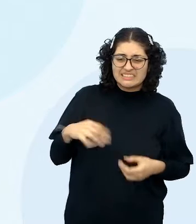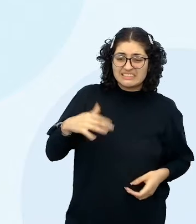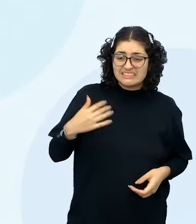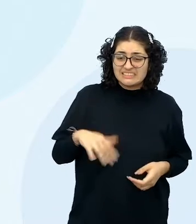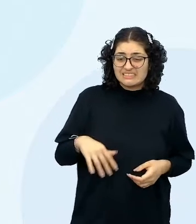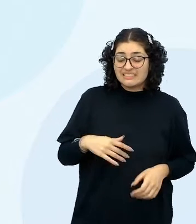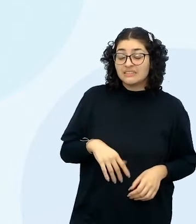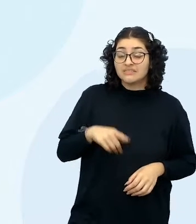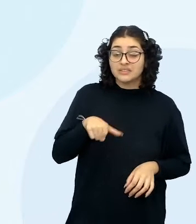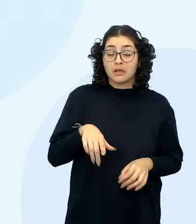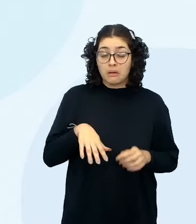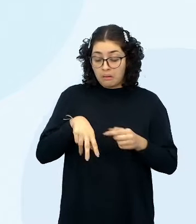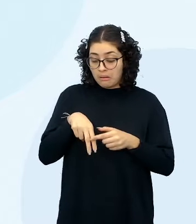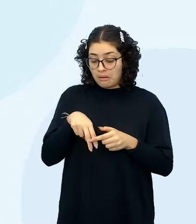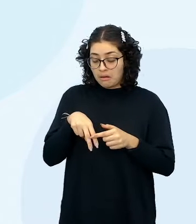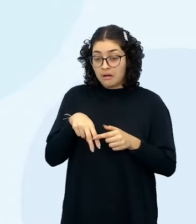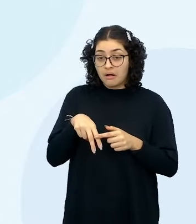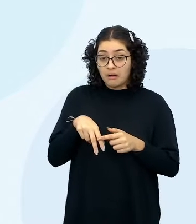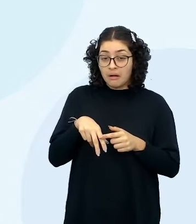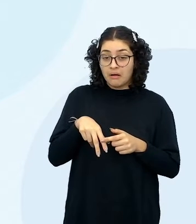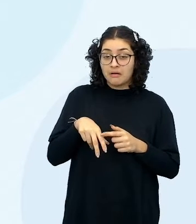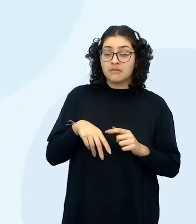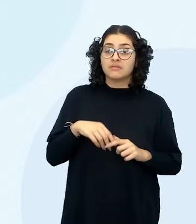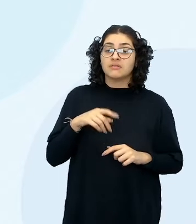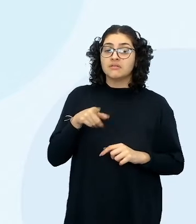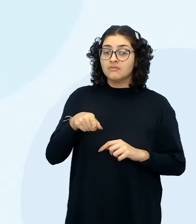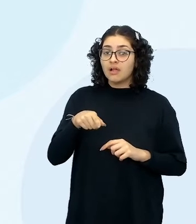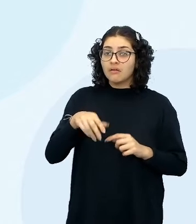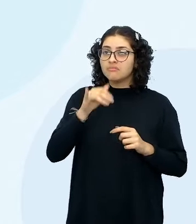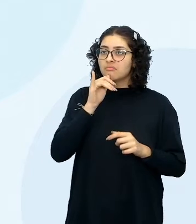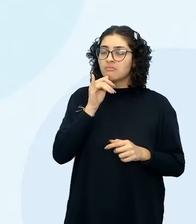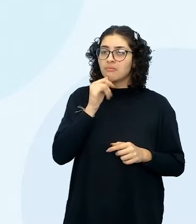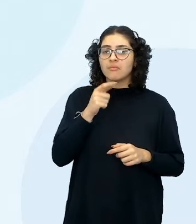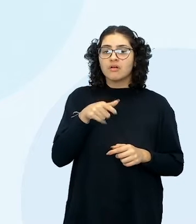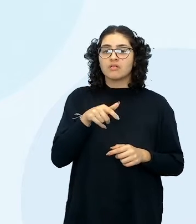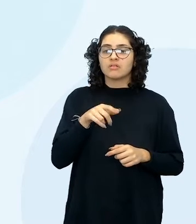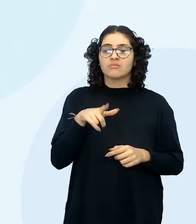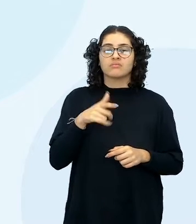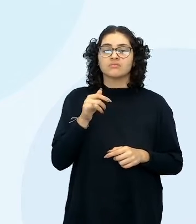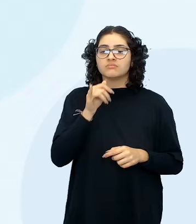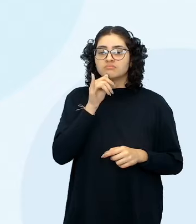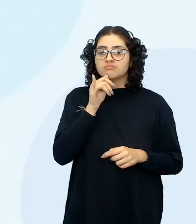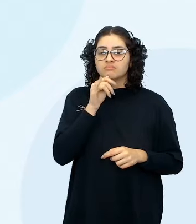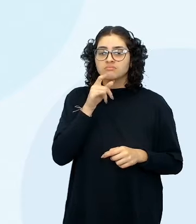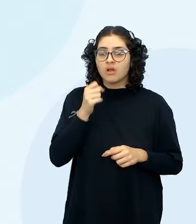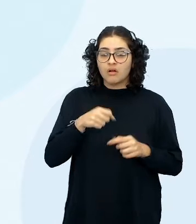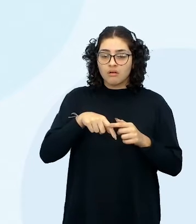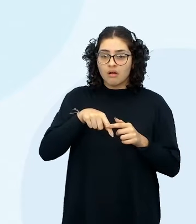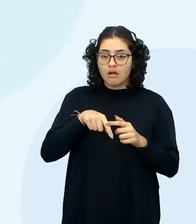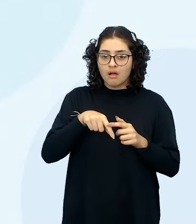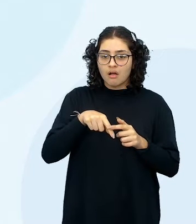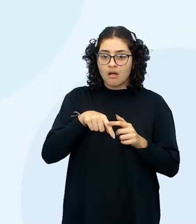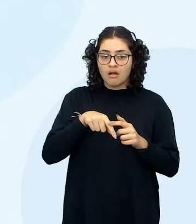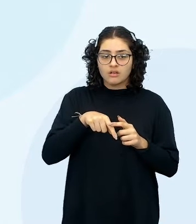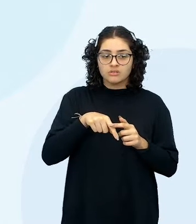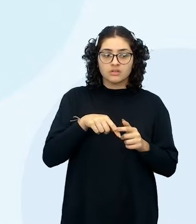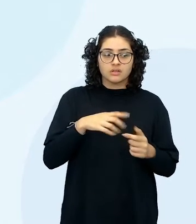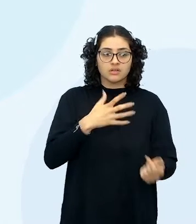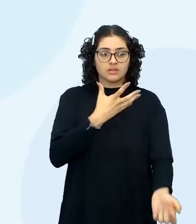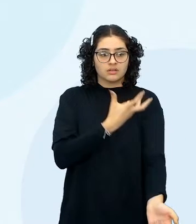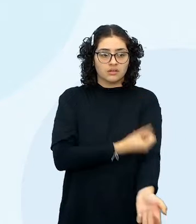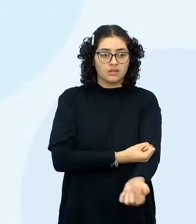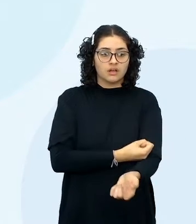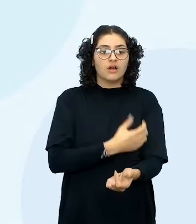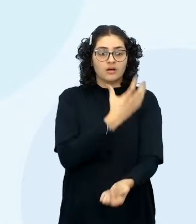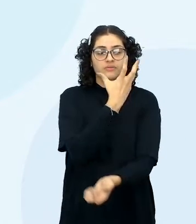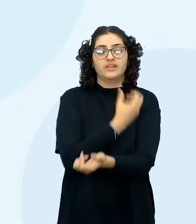você caiu e ralou o seu joelho, dependendo desse ralado, ele não vai afetar apenas a superfície da pele, mas vai afetar ali